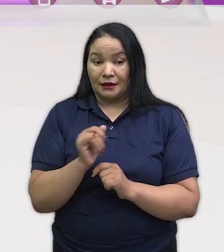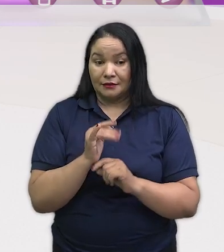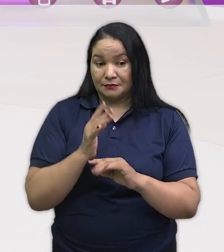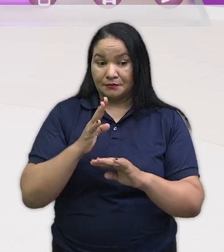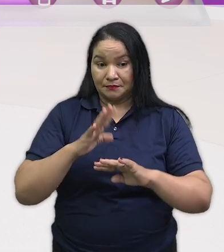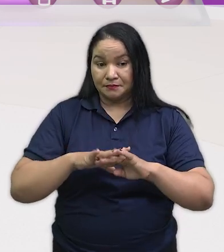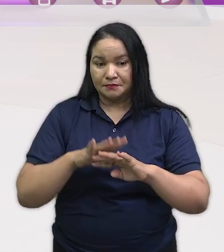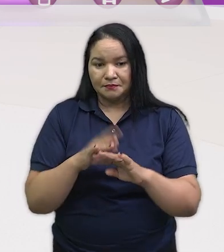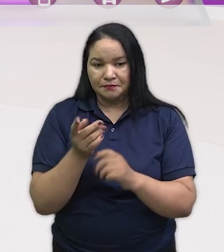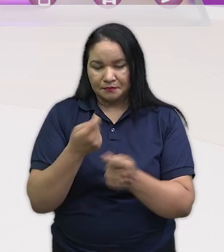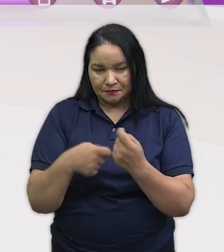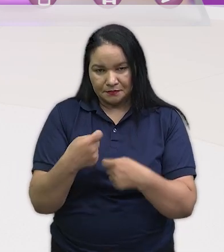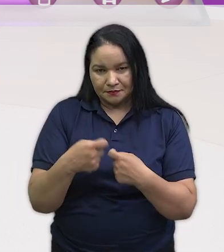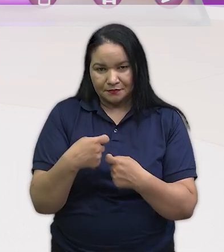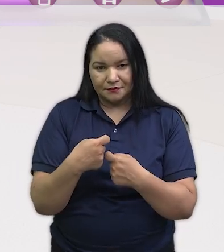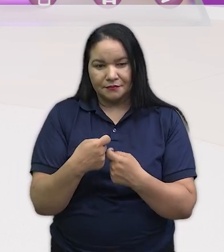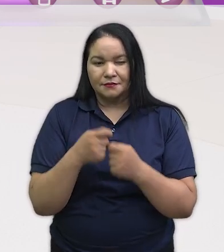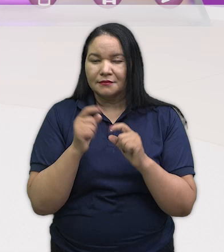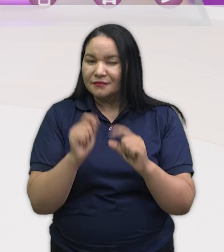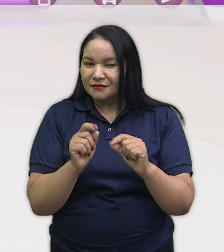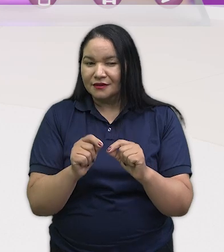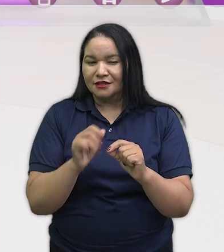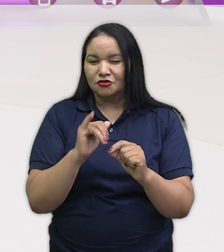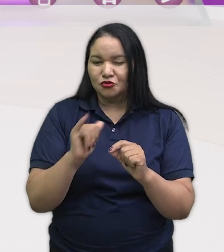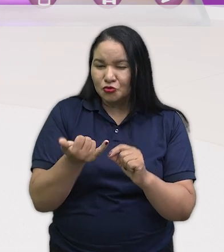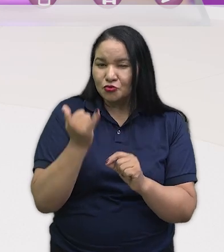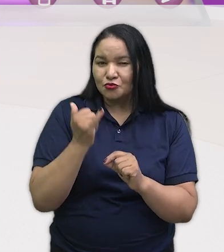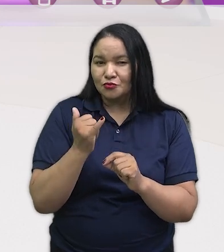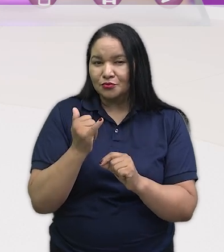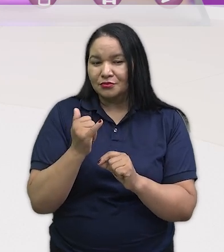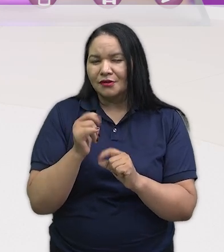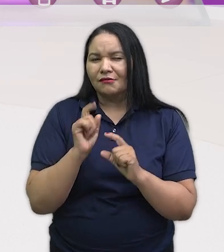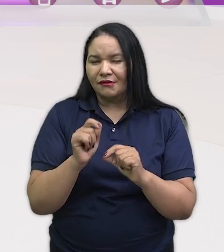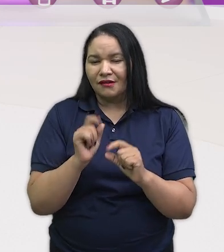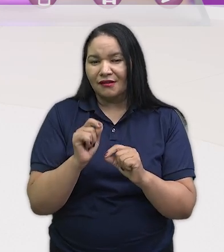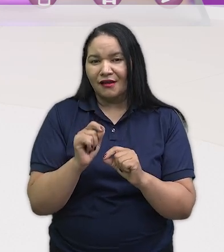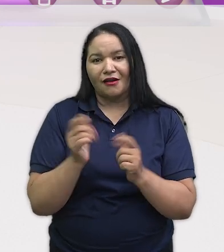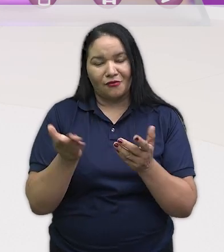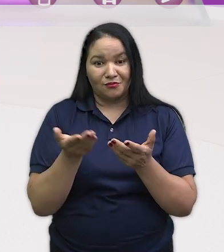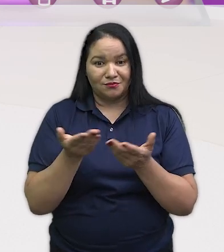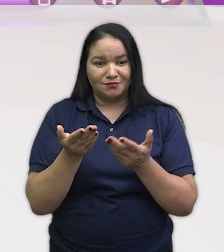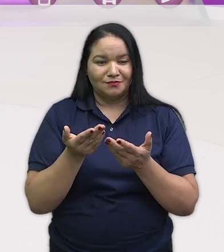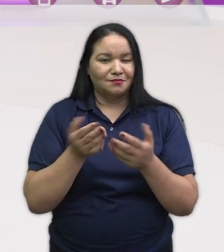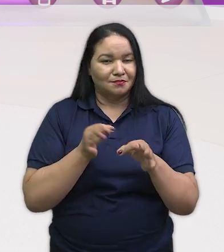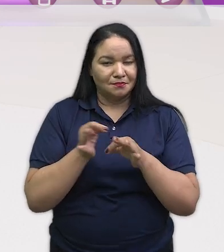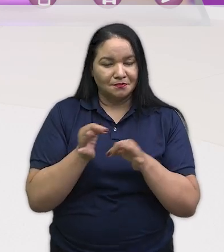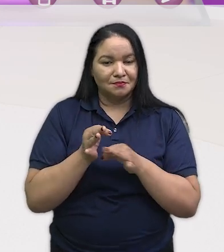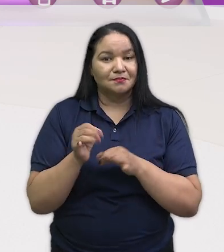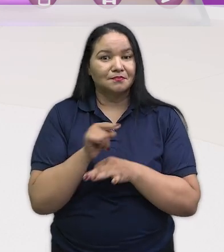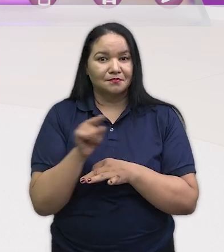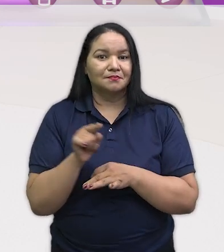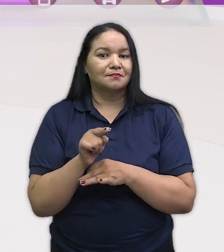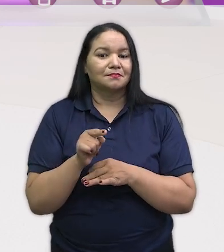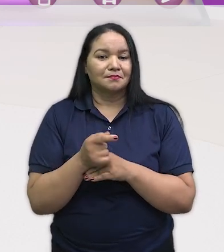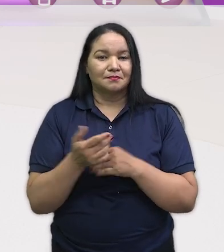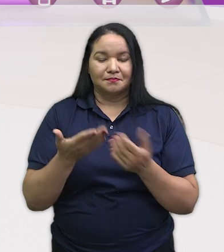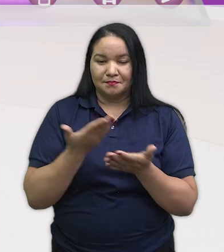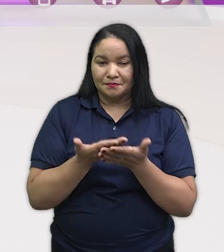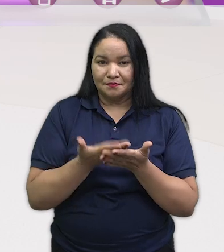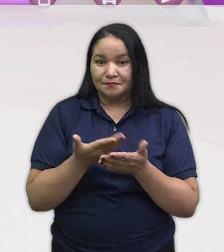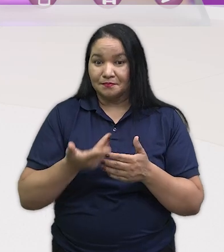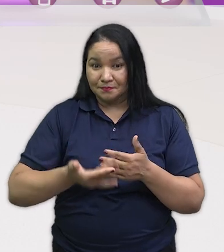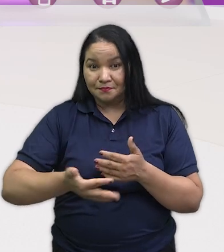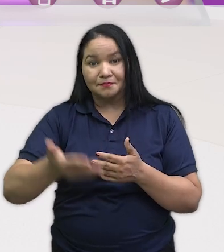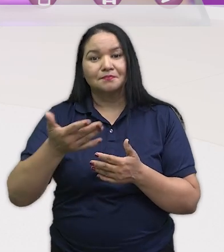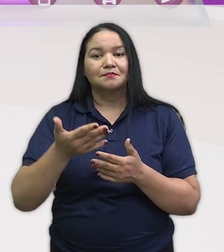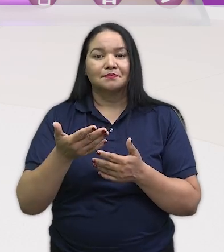matemática financeira, o que é esse tal juros. Vamos abordar isso e vamos revisar com você, porque você já viu um pouco disso ao longo, aliás, você já